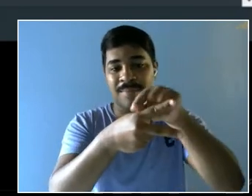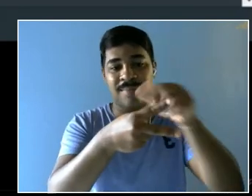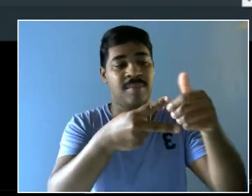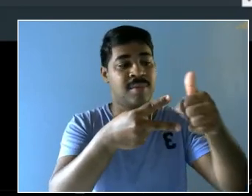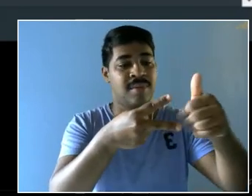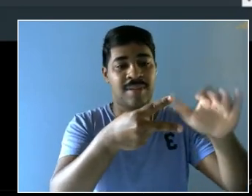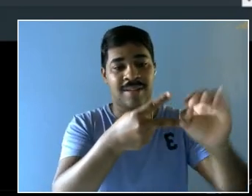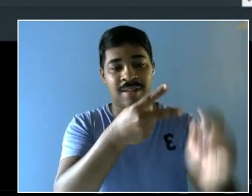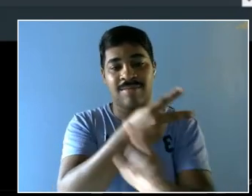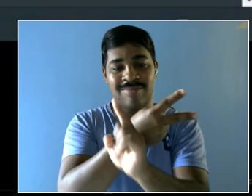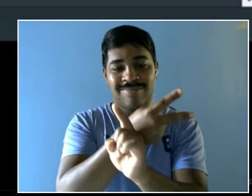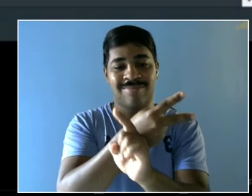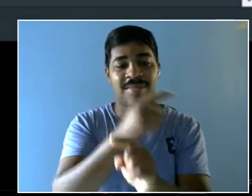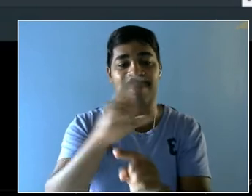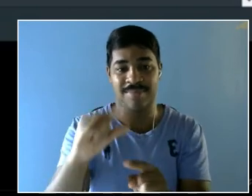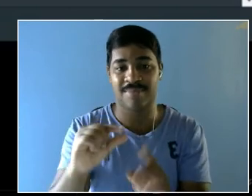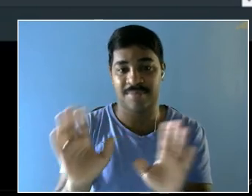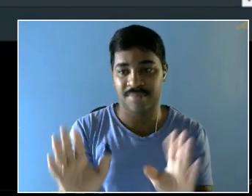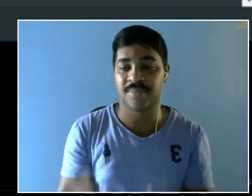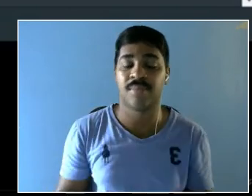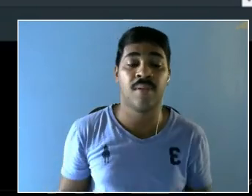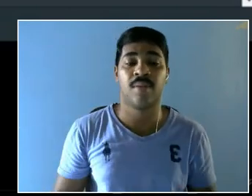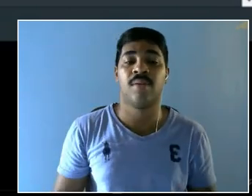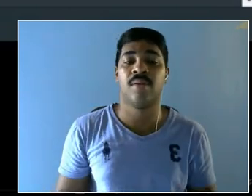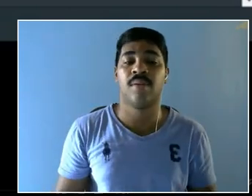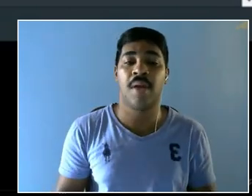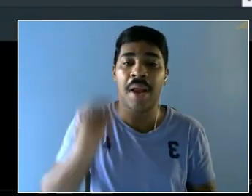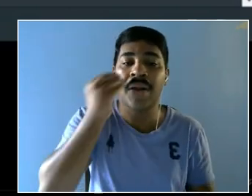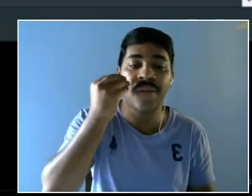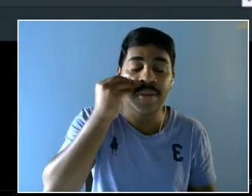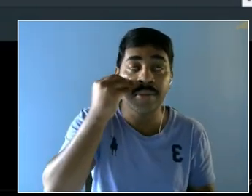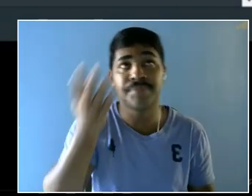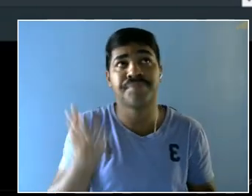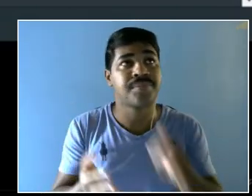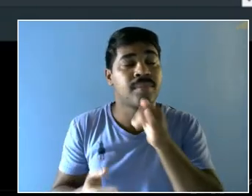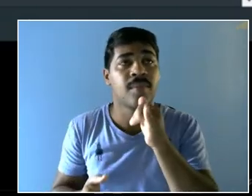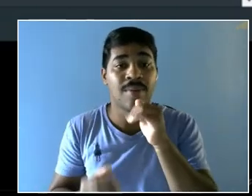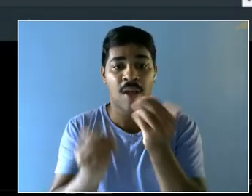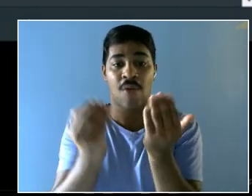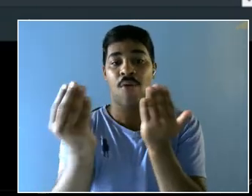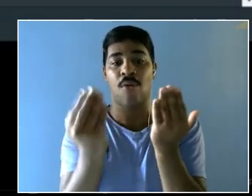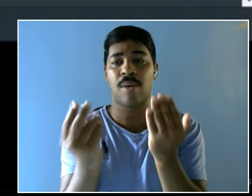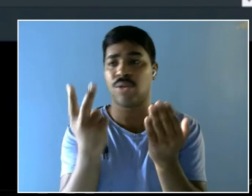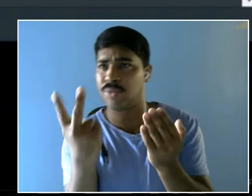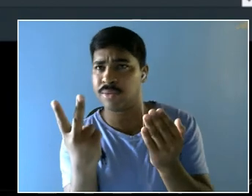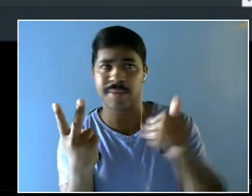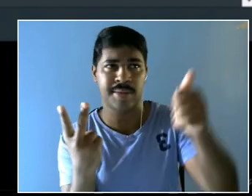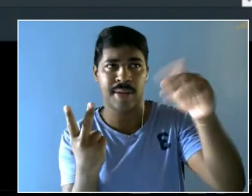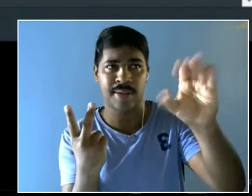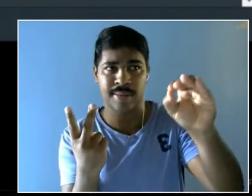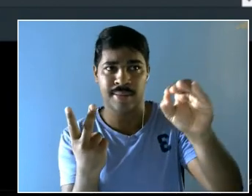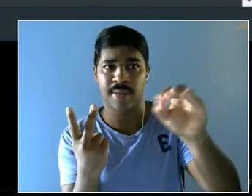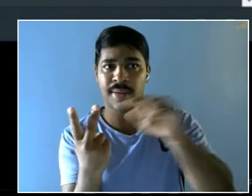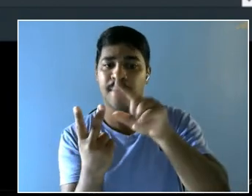lá, escreve 1. E assim vai indo. 2, 2 é menor que 10? Sim, escreve 2.